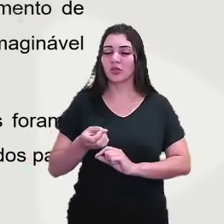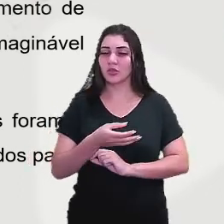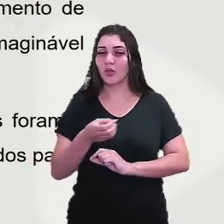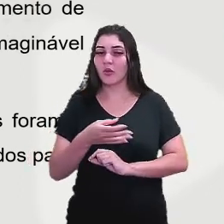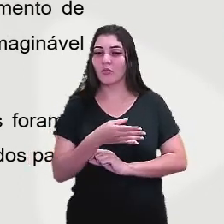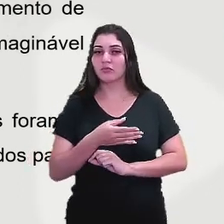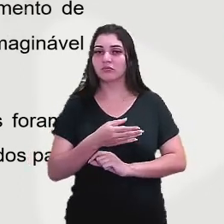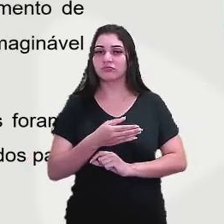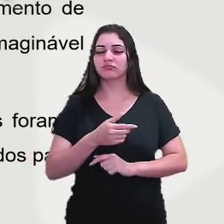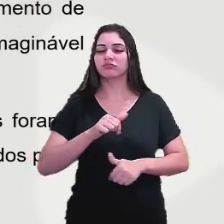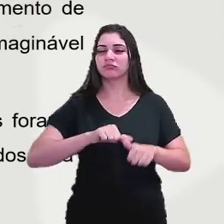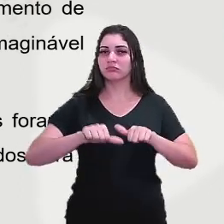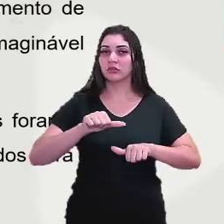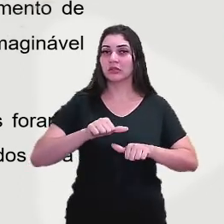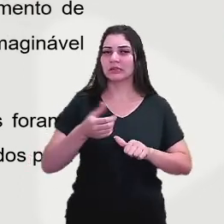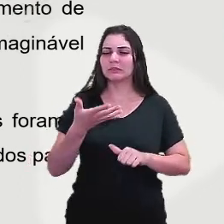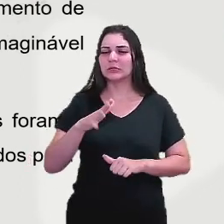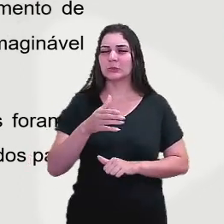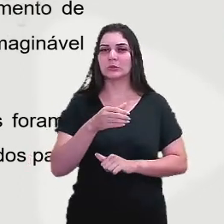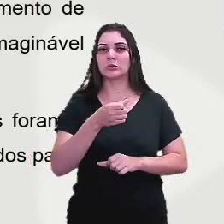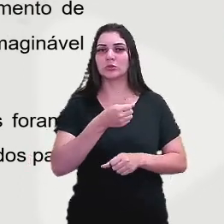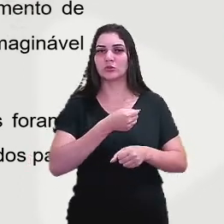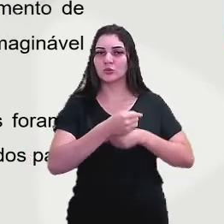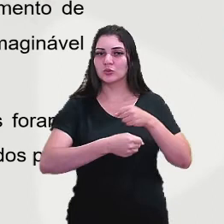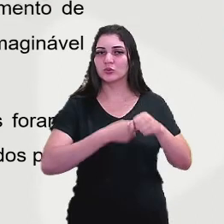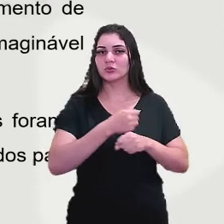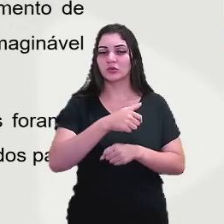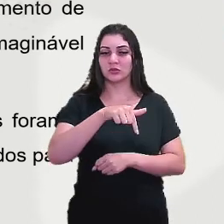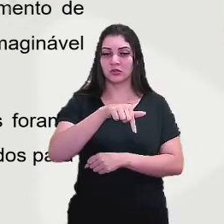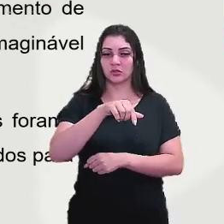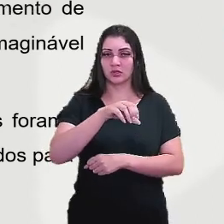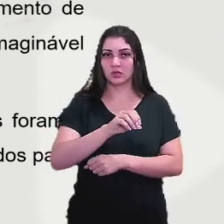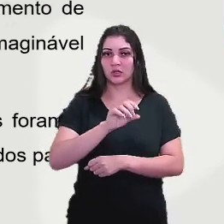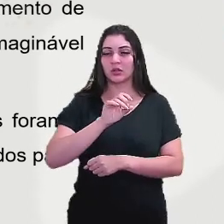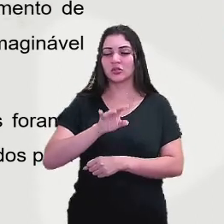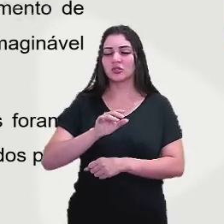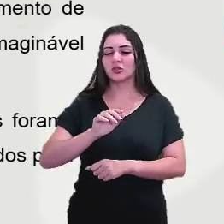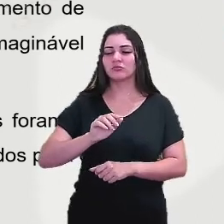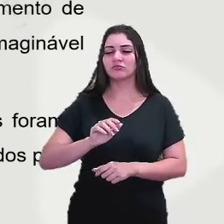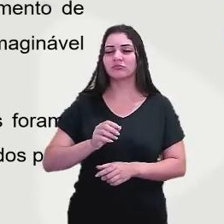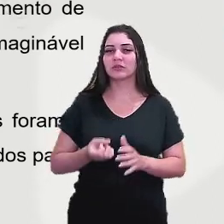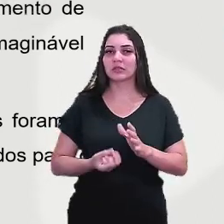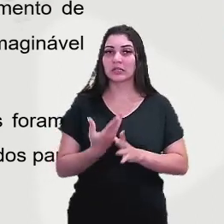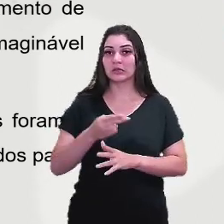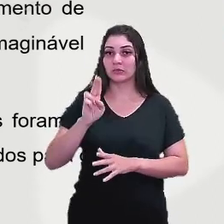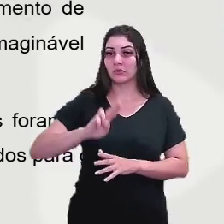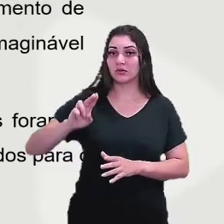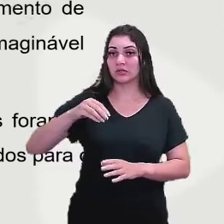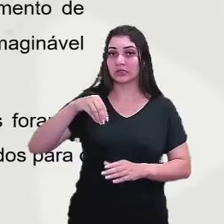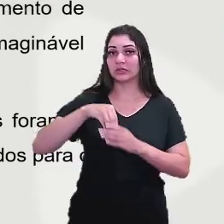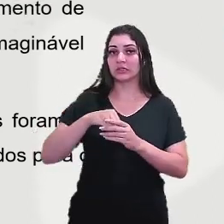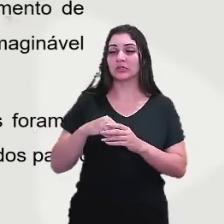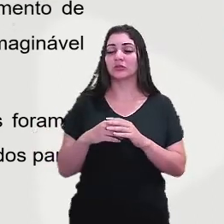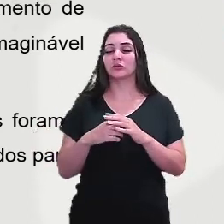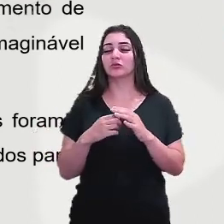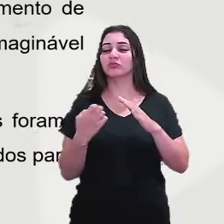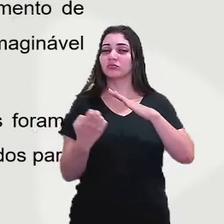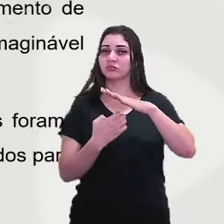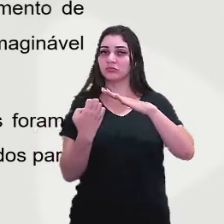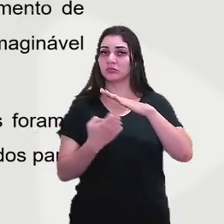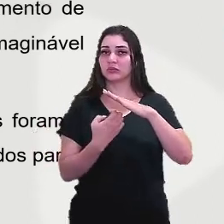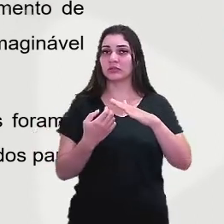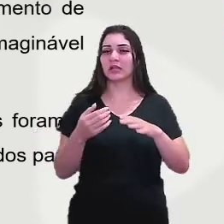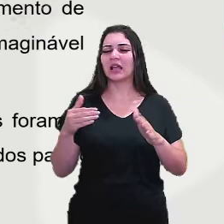até meados dos anos 70, eles eram desenvolvidos para uso em empresas e organizações. Até os anos 70, a gente não tinha o